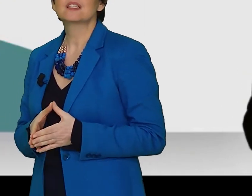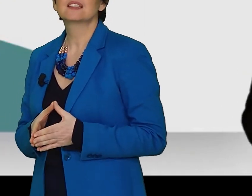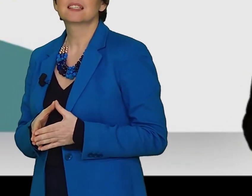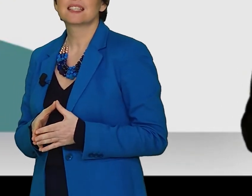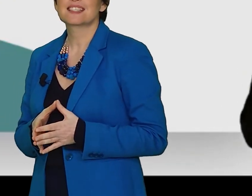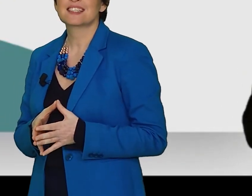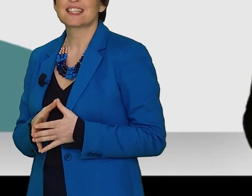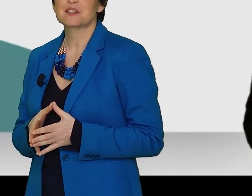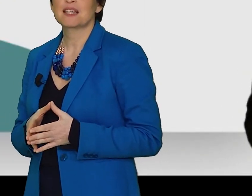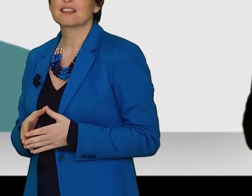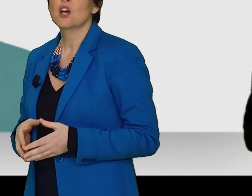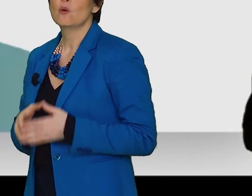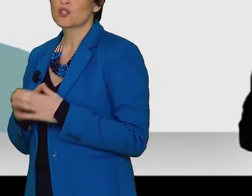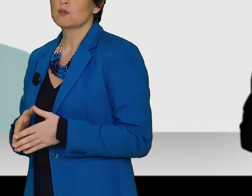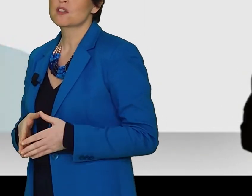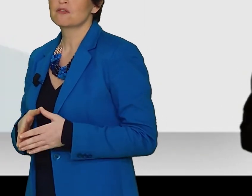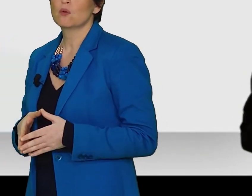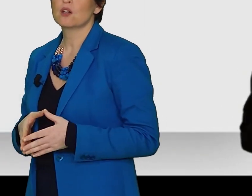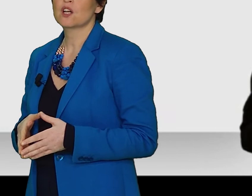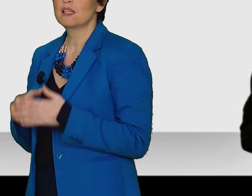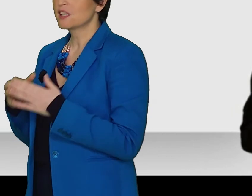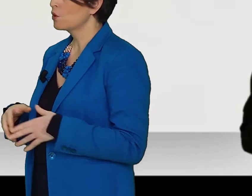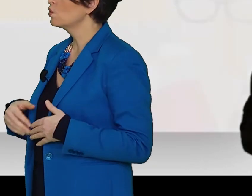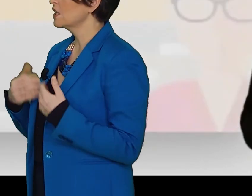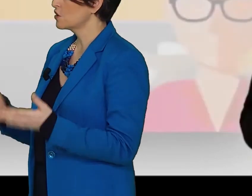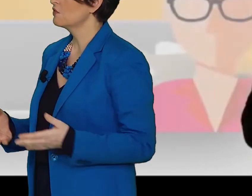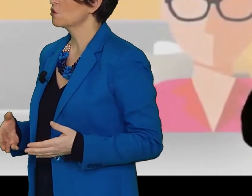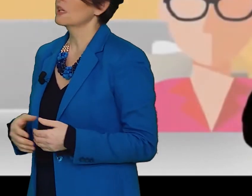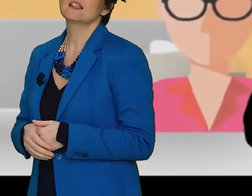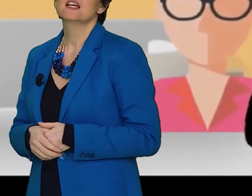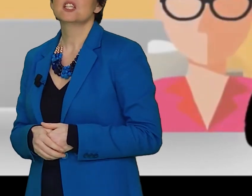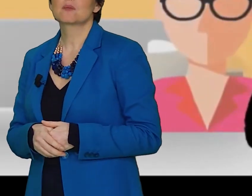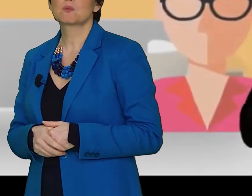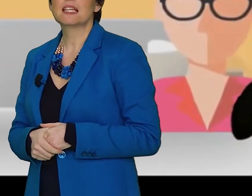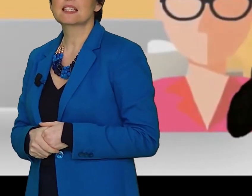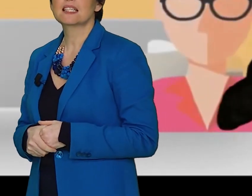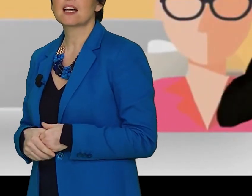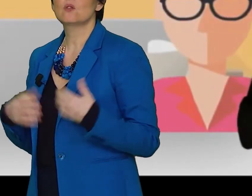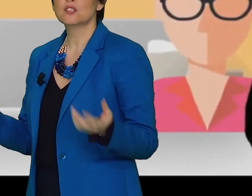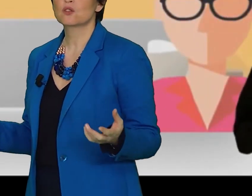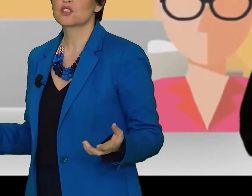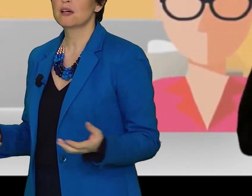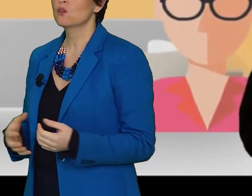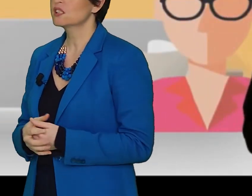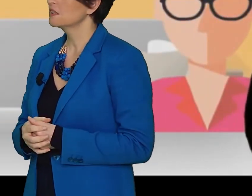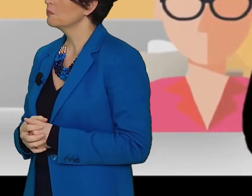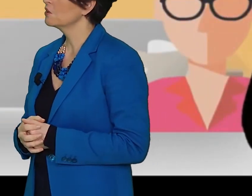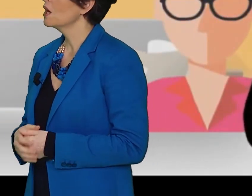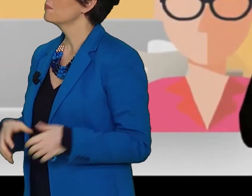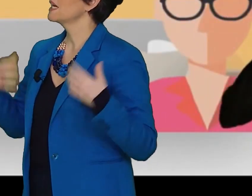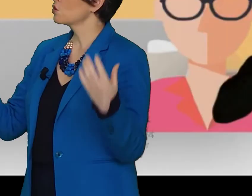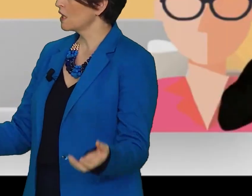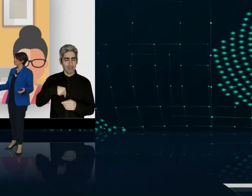a caminho dessa meta. O nosso maior desafio é agora aumentar a procura deste serviço online e estamos, para isso, a criar condições também no nosso